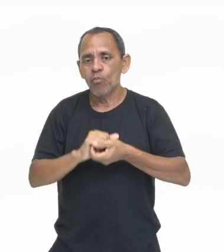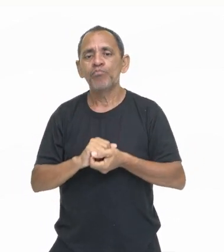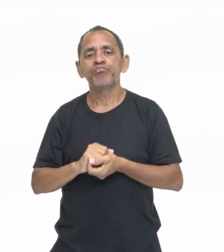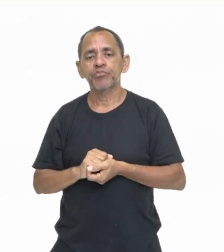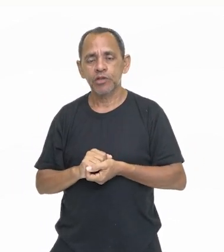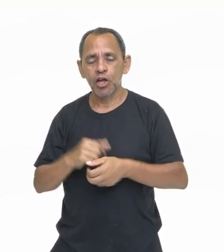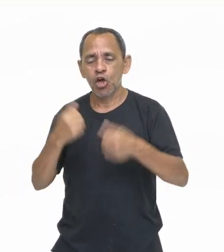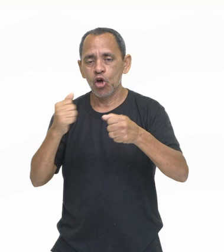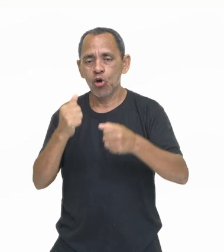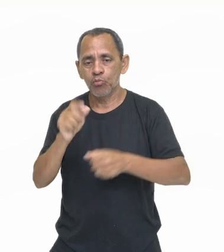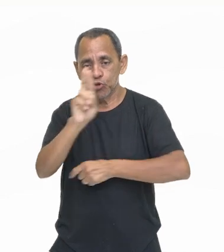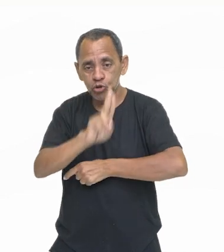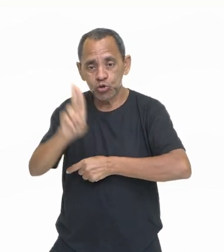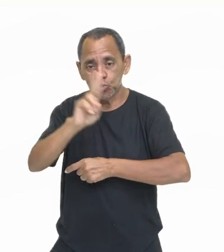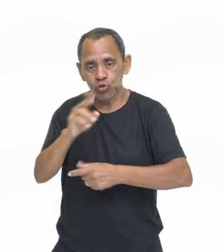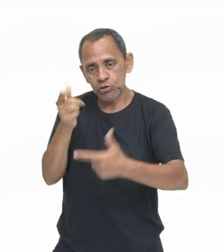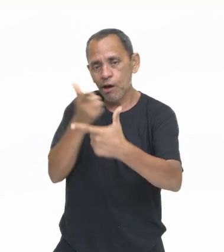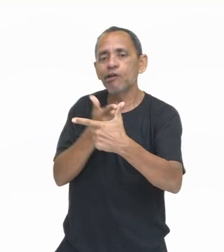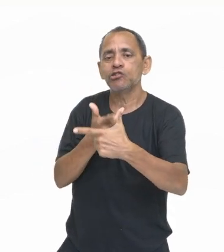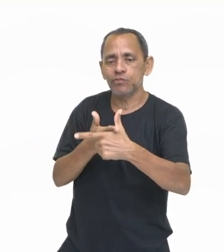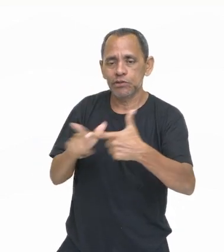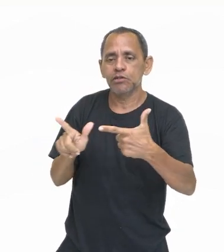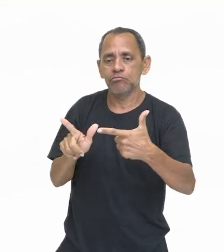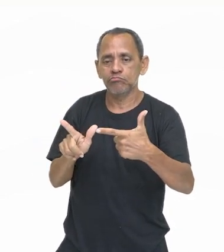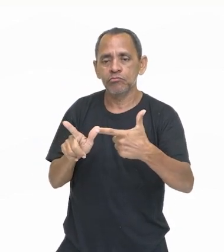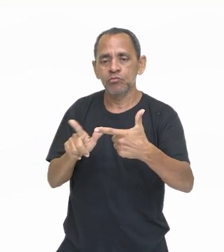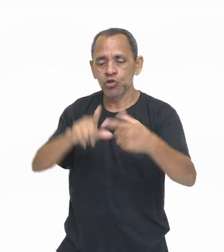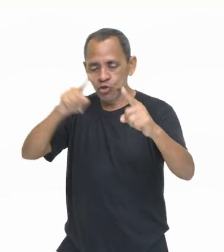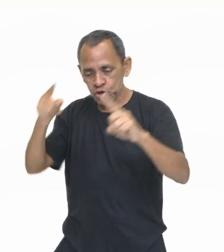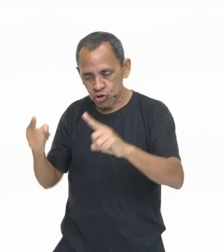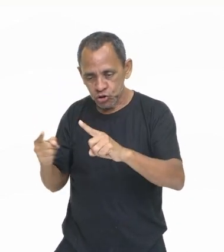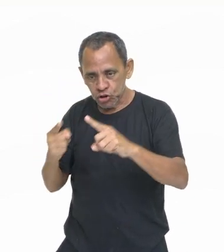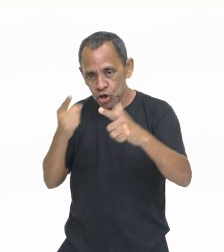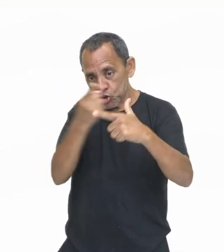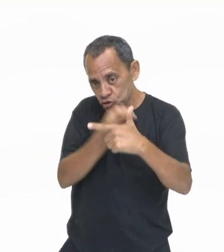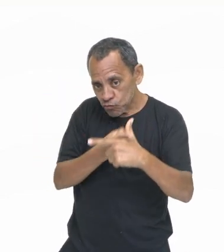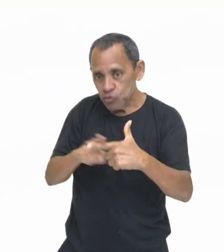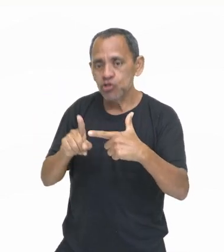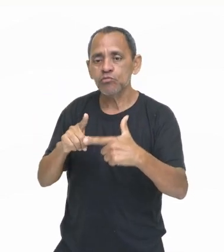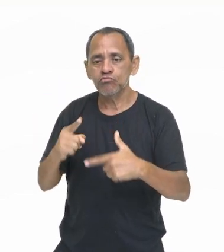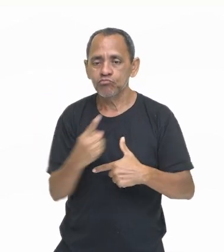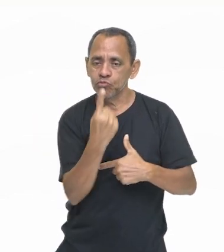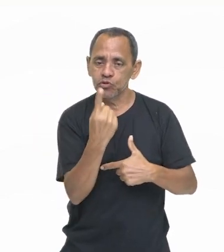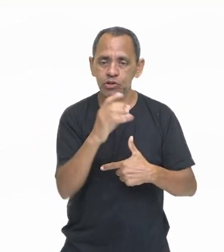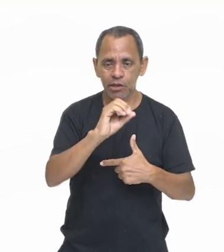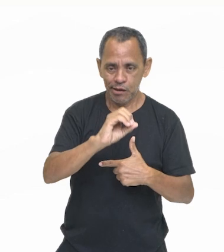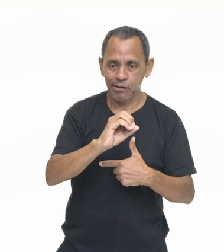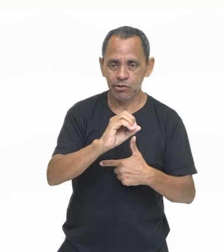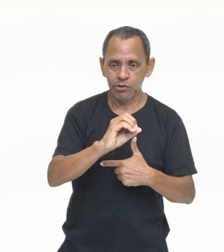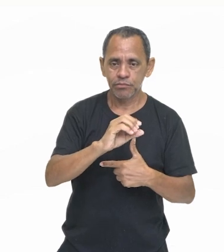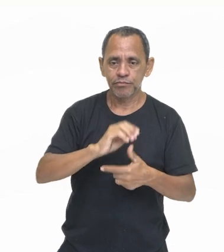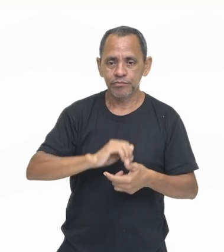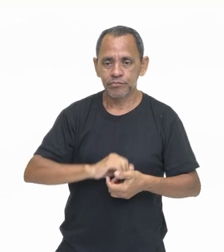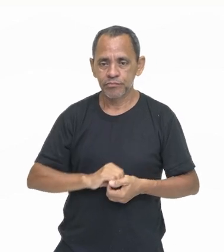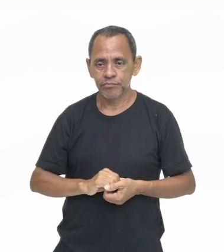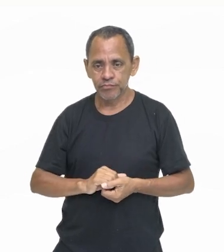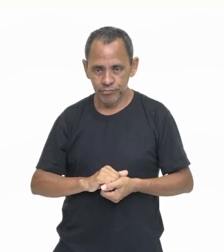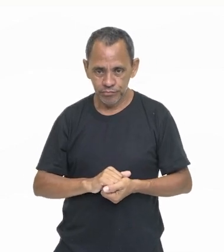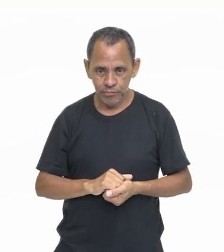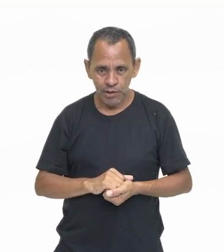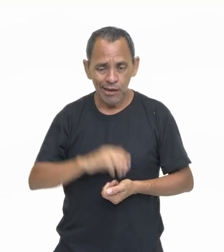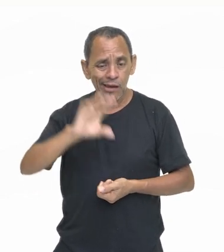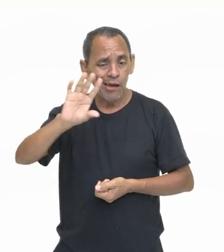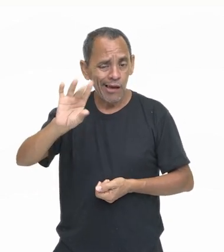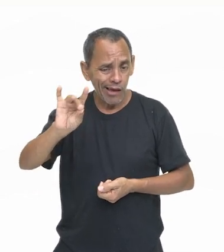eu quero representar em, eu tenho 1 miligrama, eu quero representar em centigrama. Vou voltar uma casa, então eu vou dividir por 10, certo? A